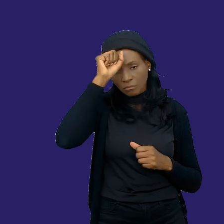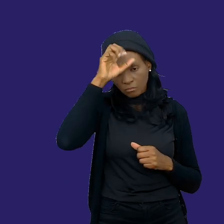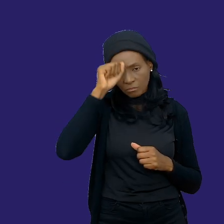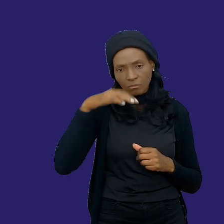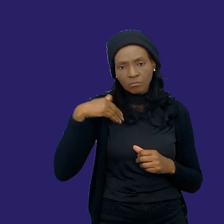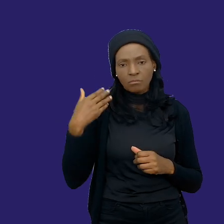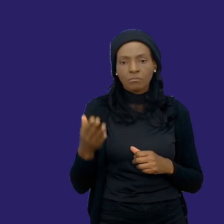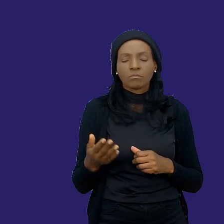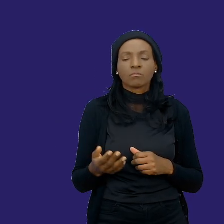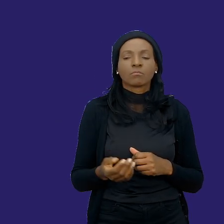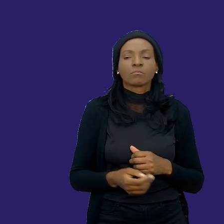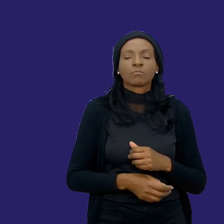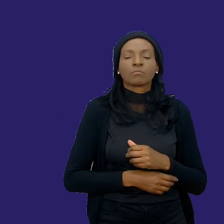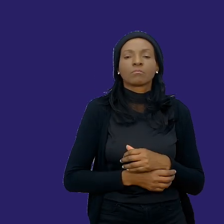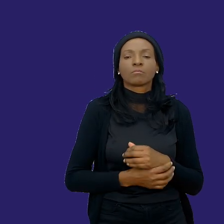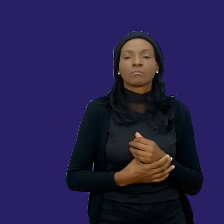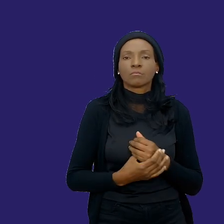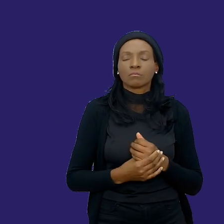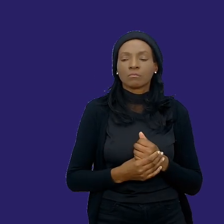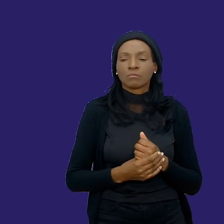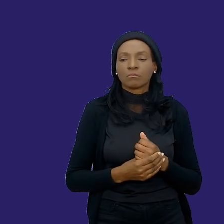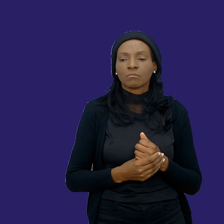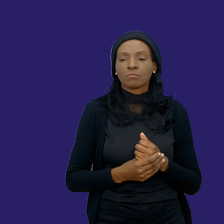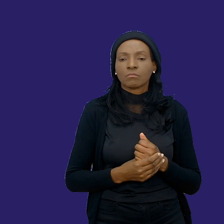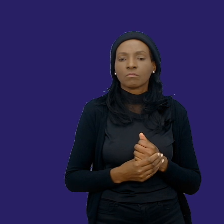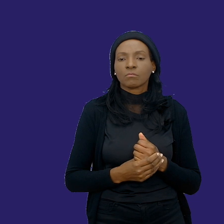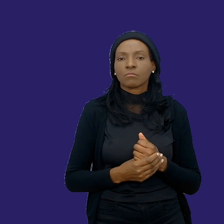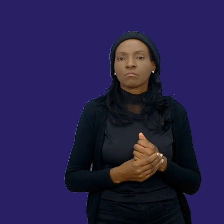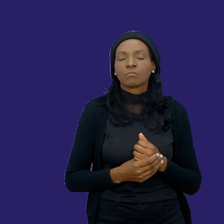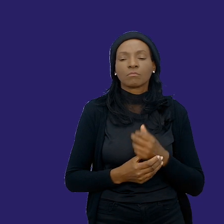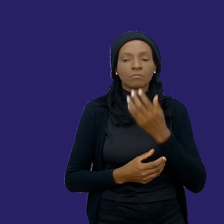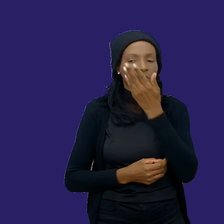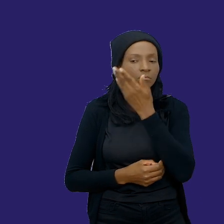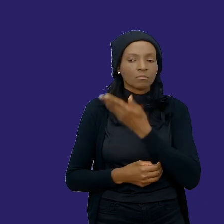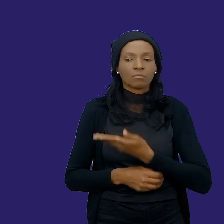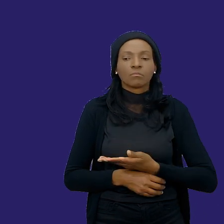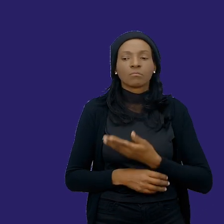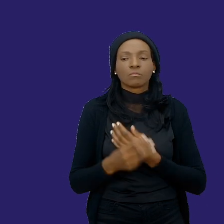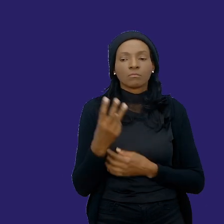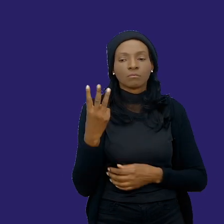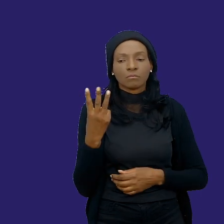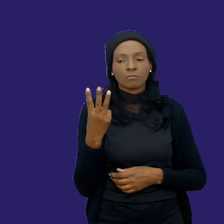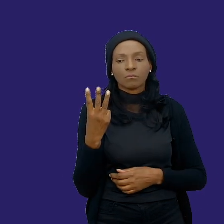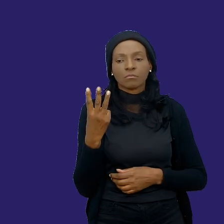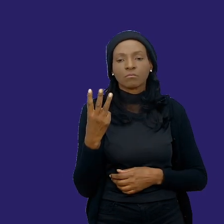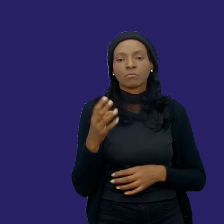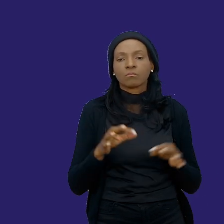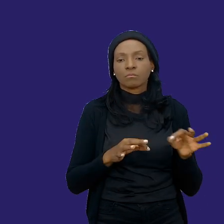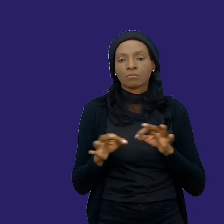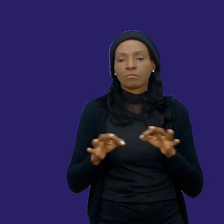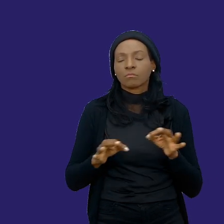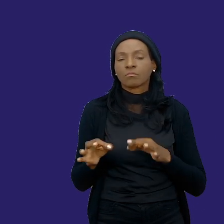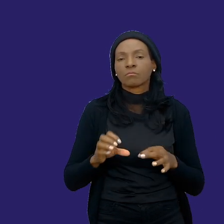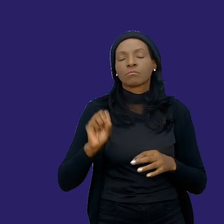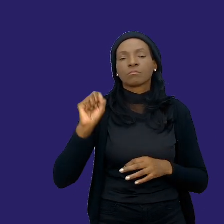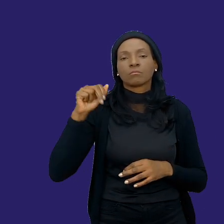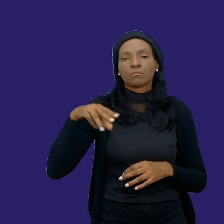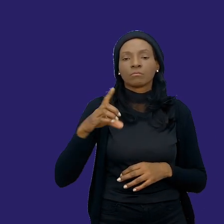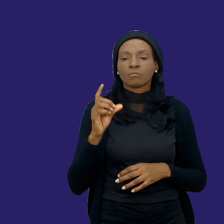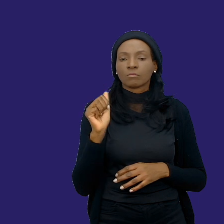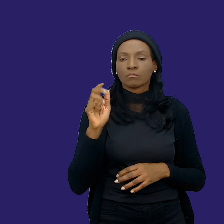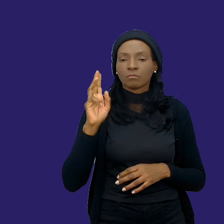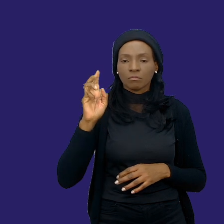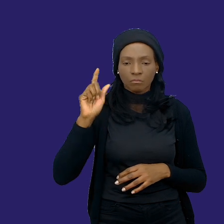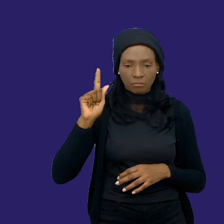seguintes. Vamos, então, ao nosso terceiro momento, que é a construção da sondagem de matemática